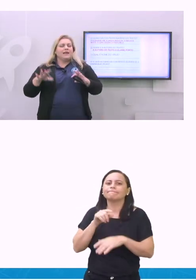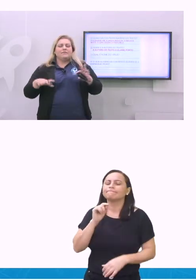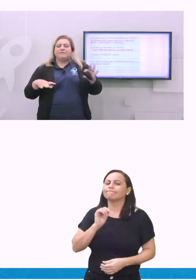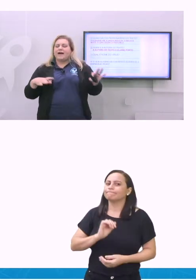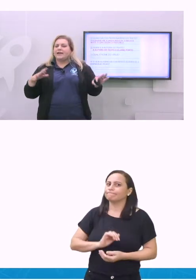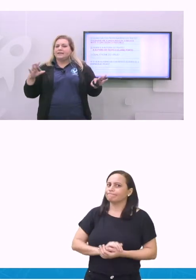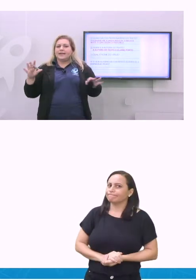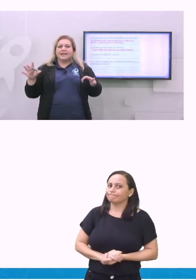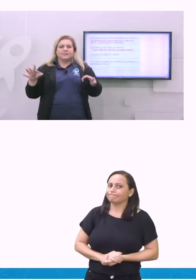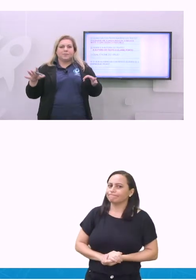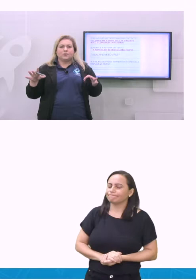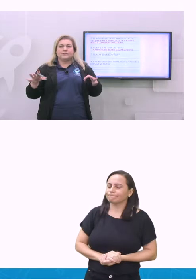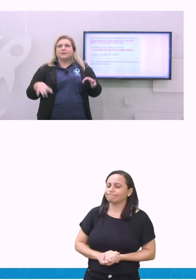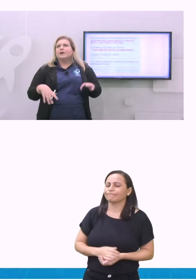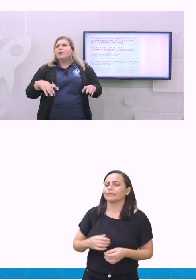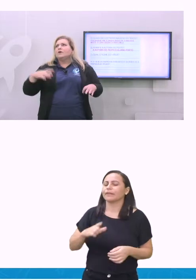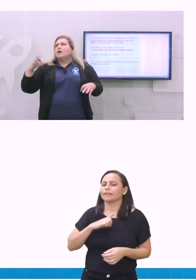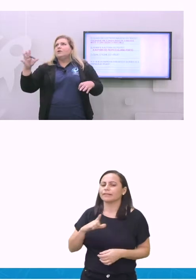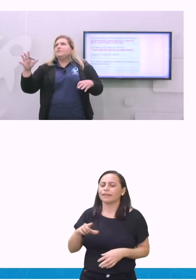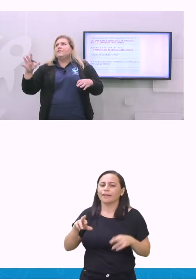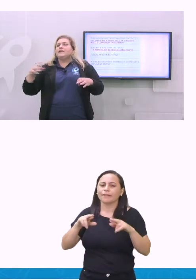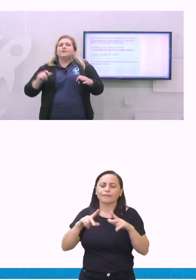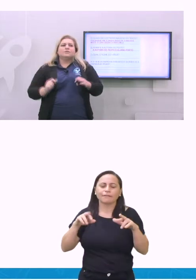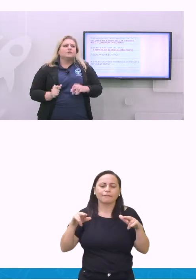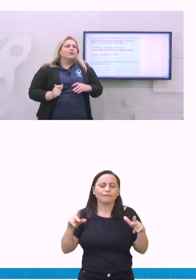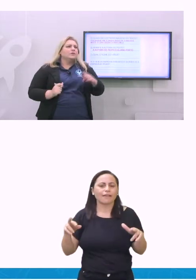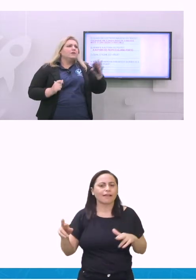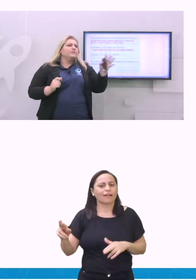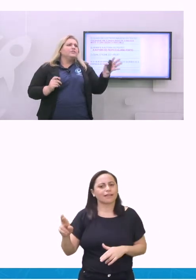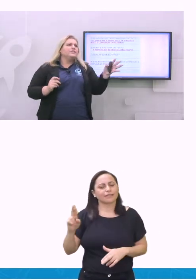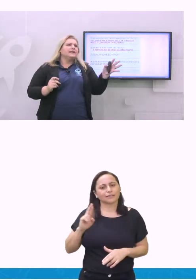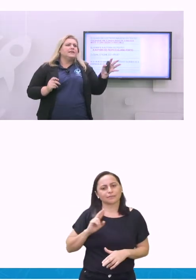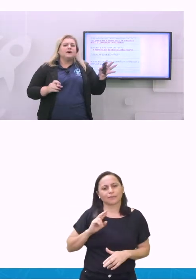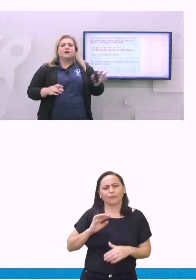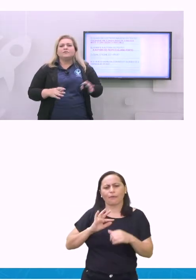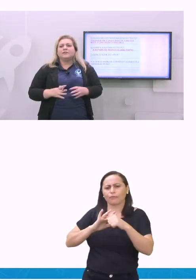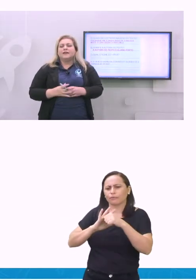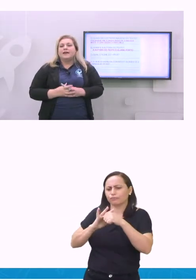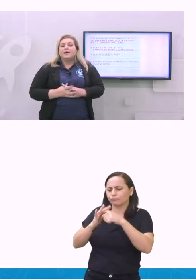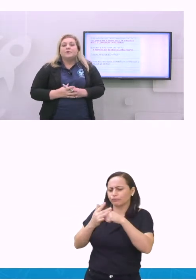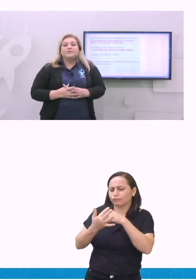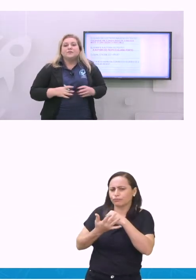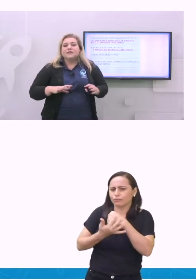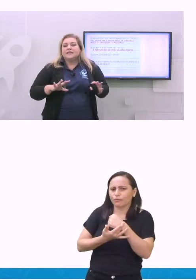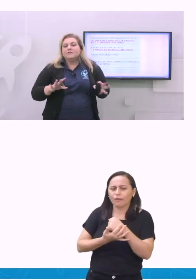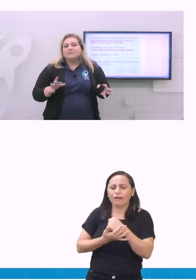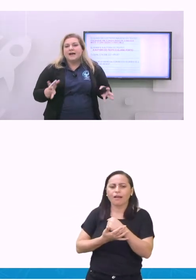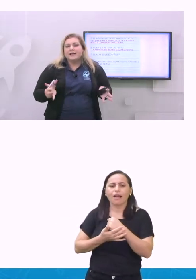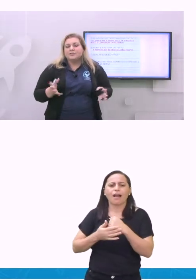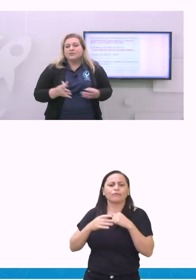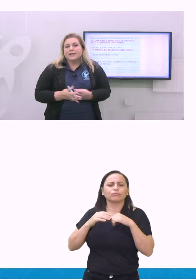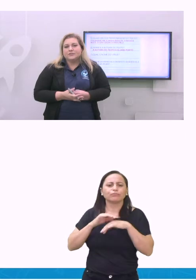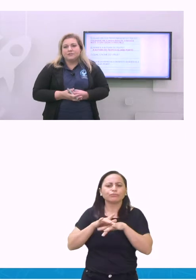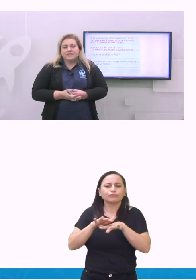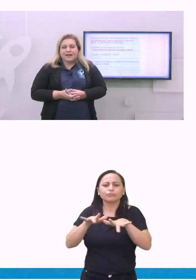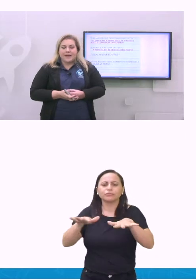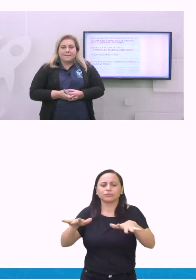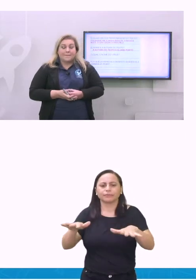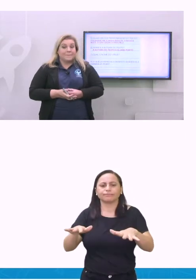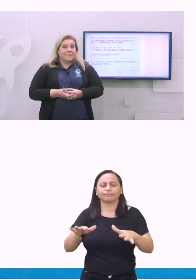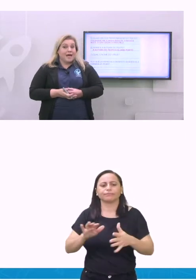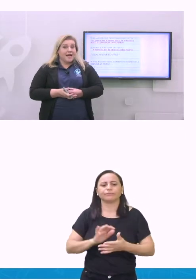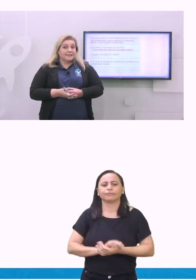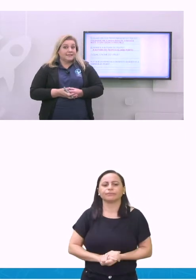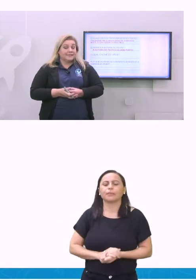vão ter várias respostas. Coronavírus, Covid-19. Professora, tem vários jeitos de